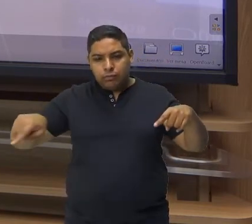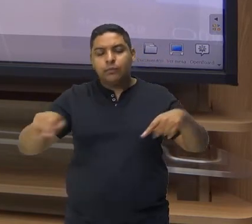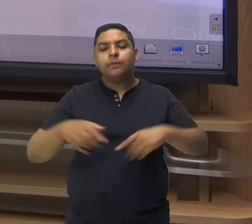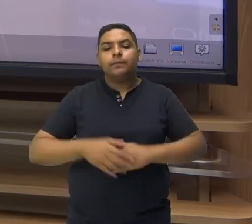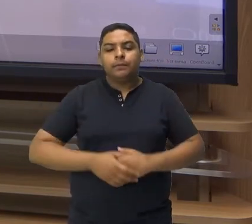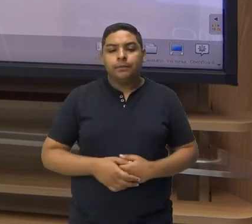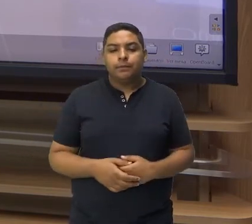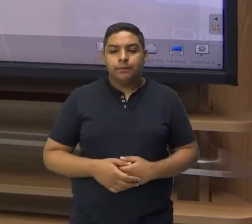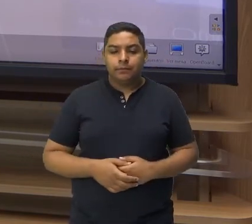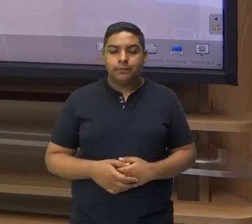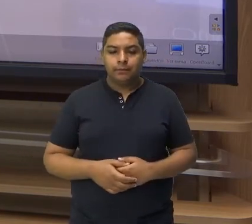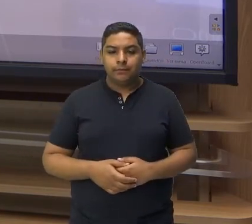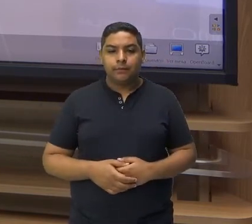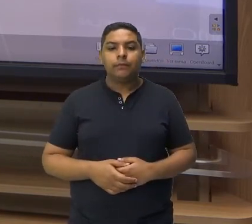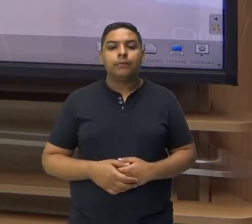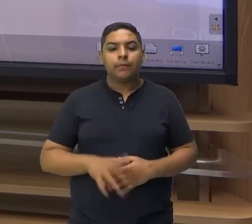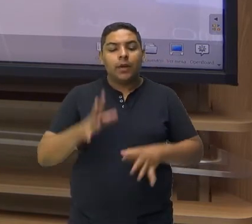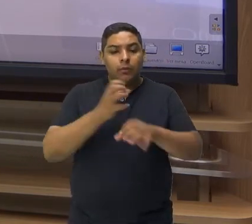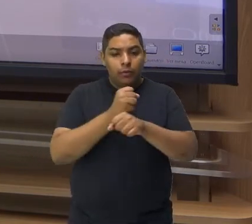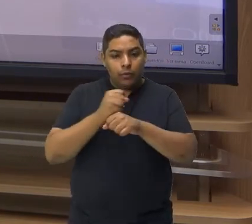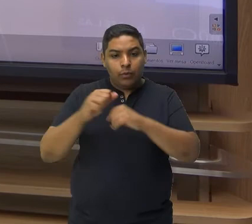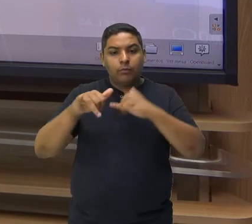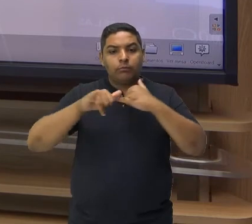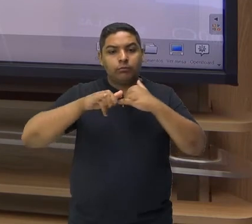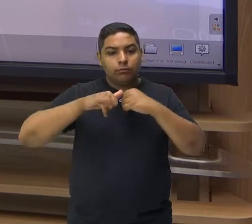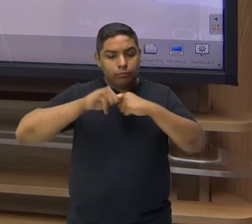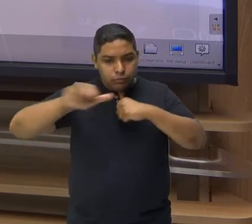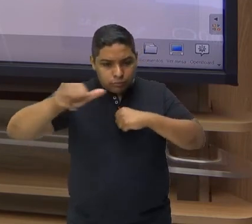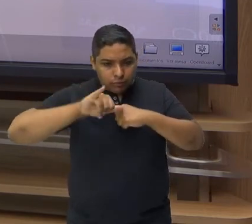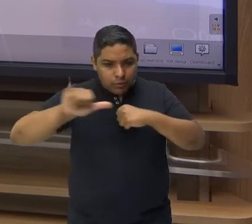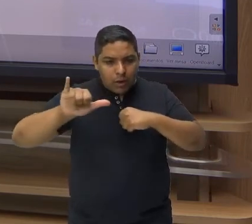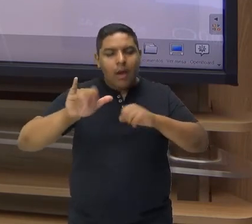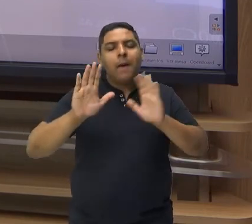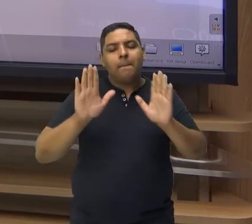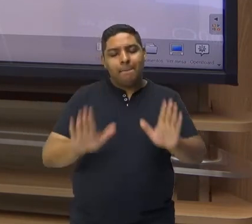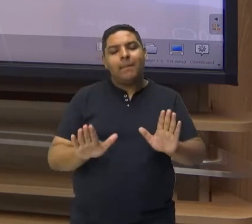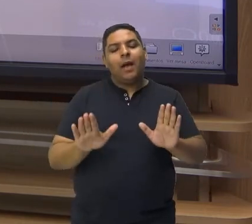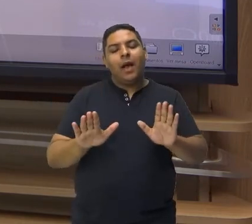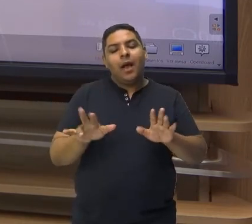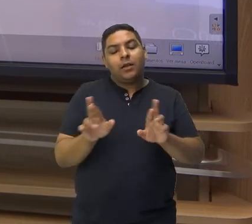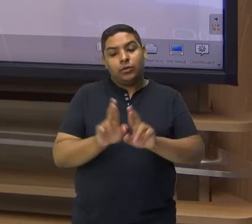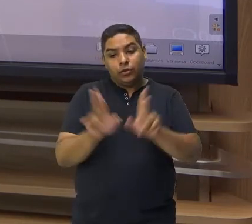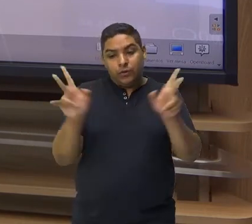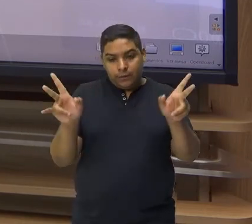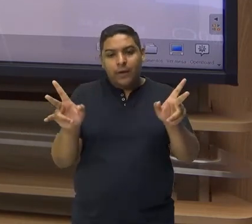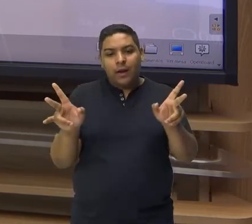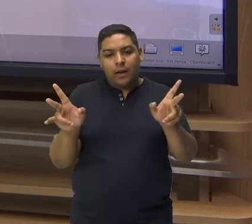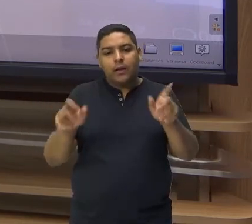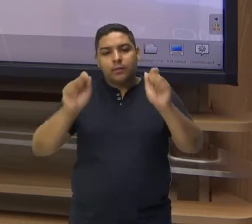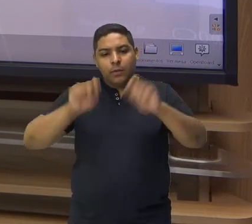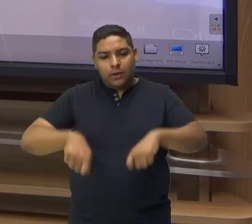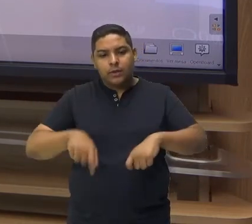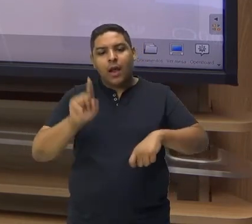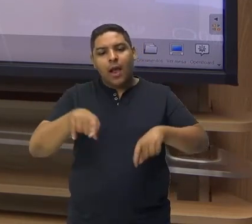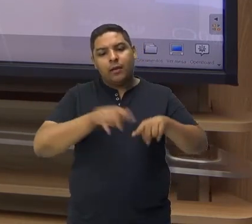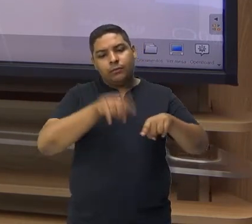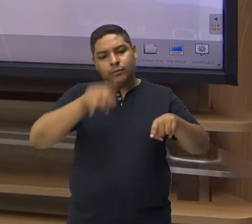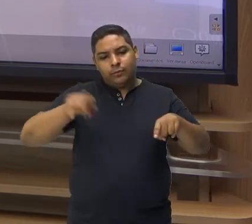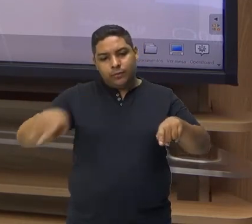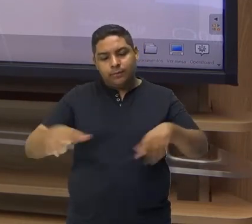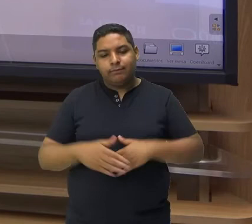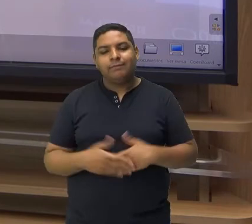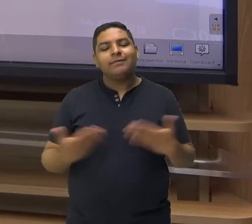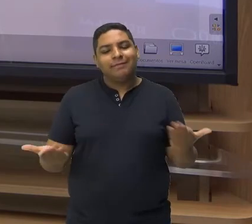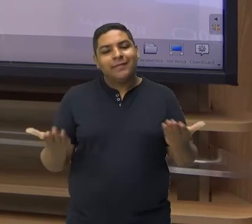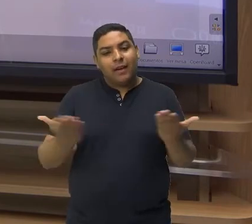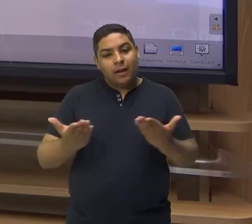diferente. A carga não é diferente, é a mesma para todos, mas a diferença de potencial é diferente para todos os capacitores. Era isso que a gente tinha